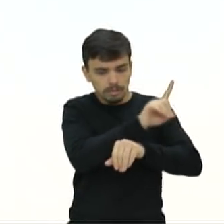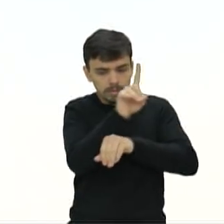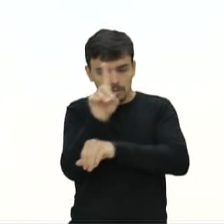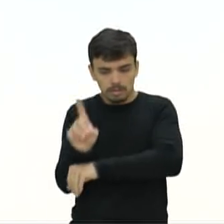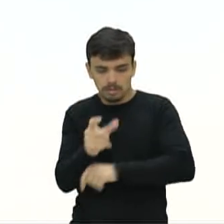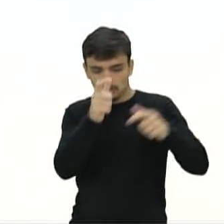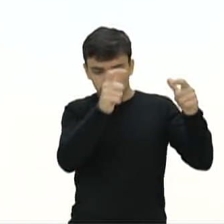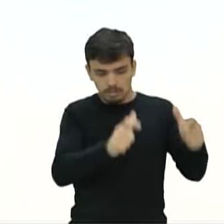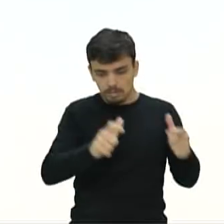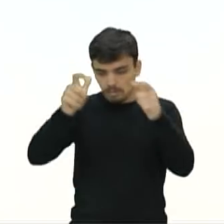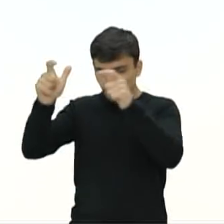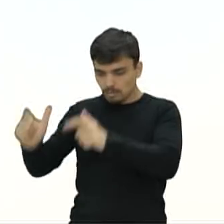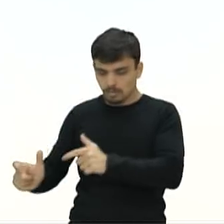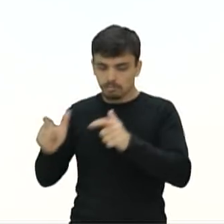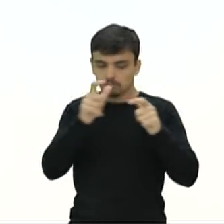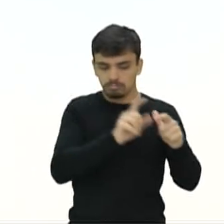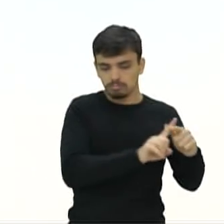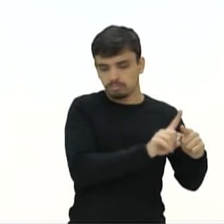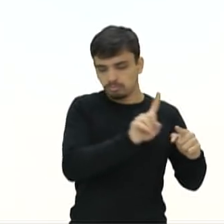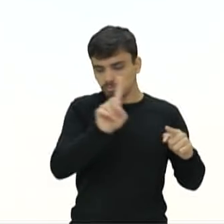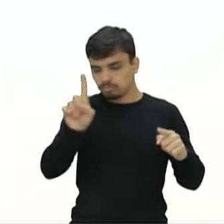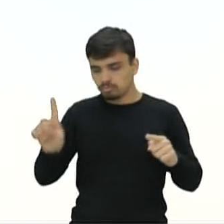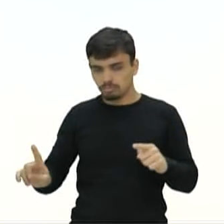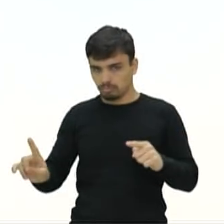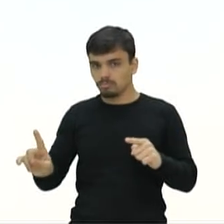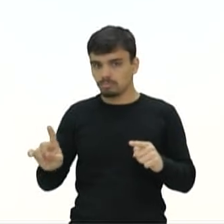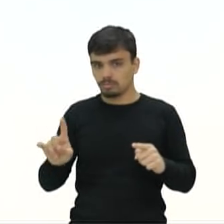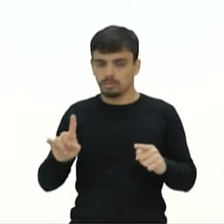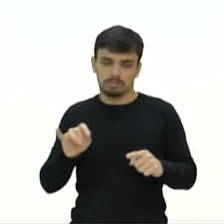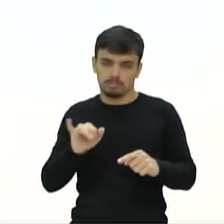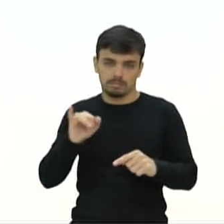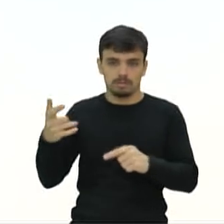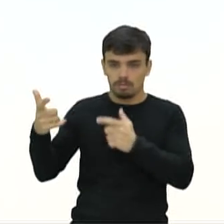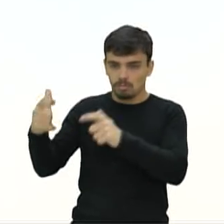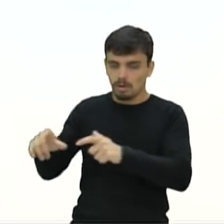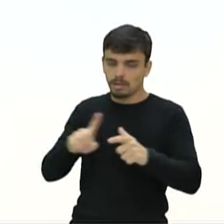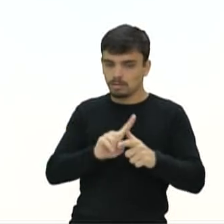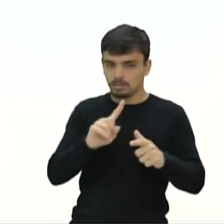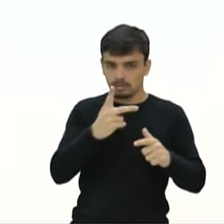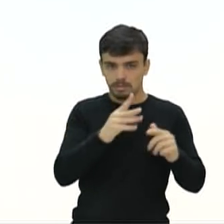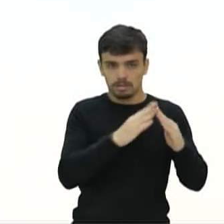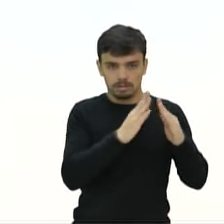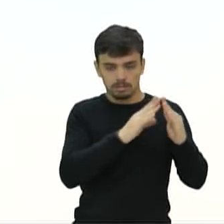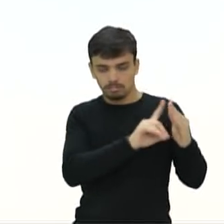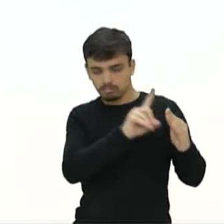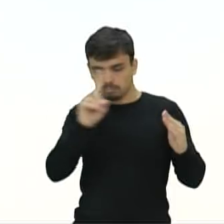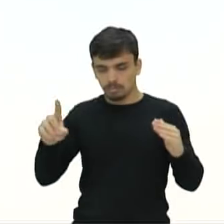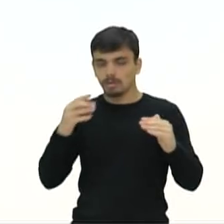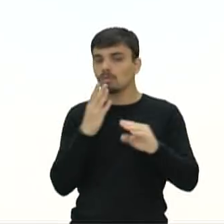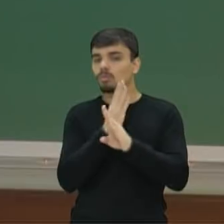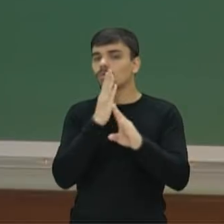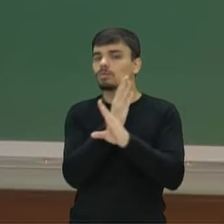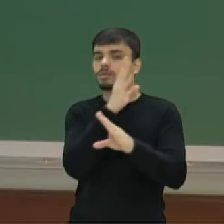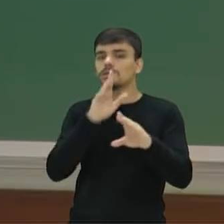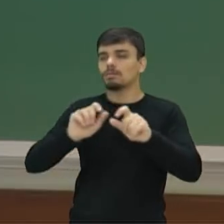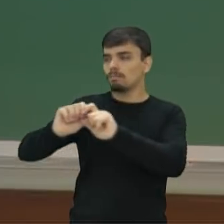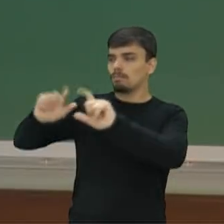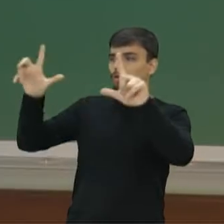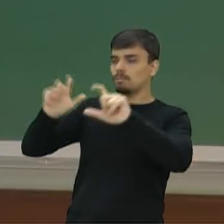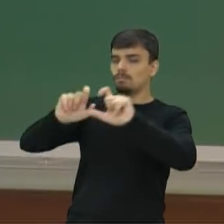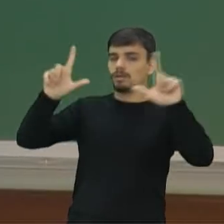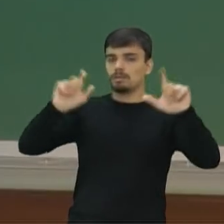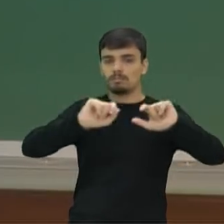entre dois locais, você está saindo da sua casa e indo para um determinado local, você muitas vezes encontra vários